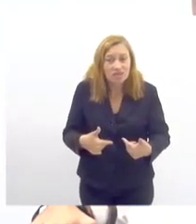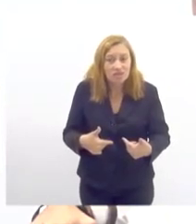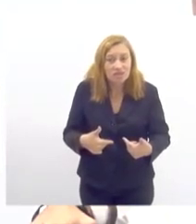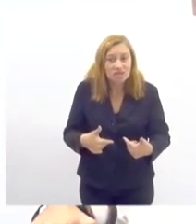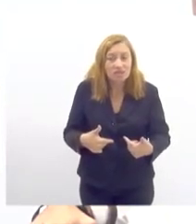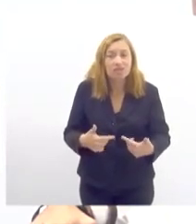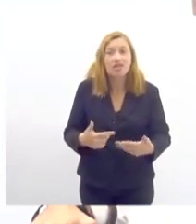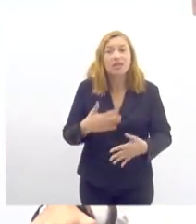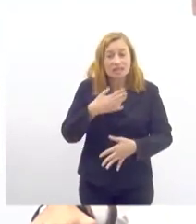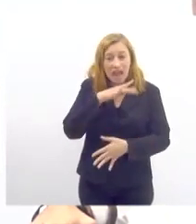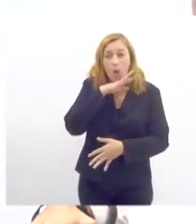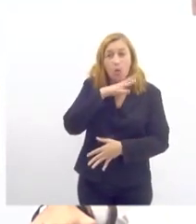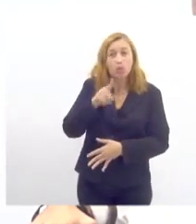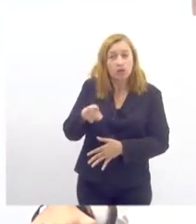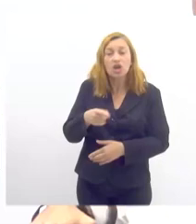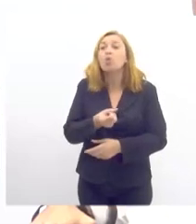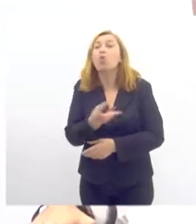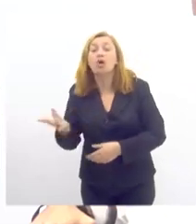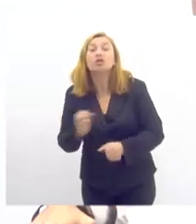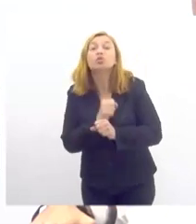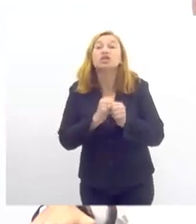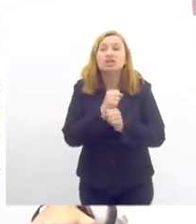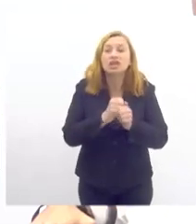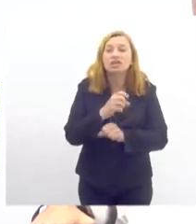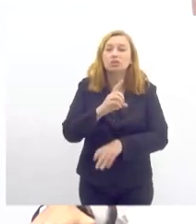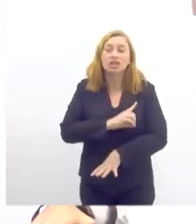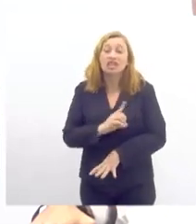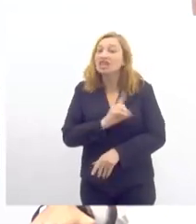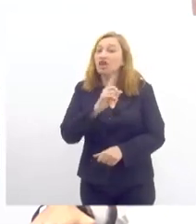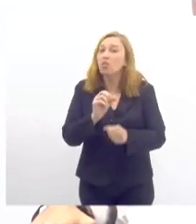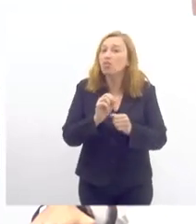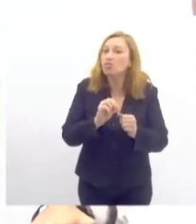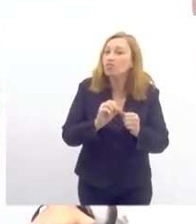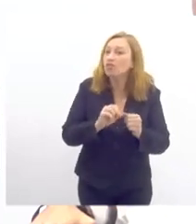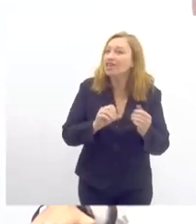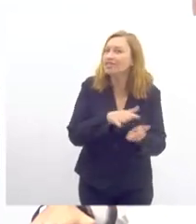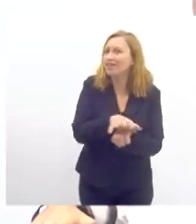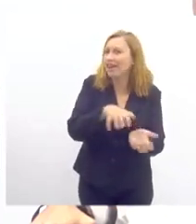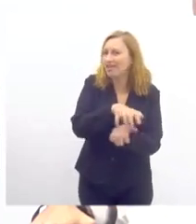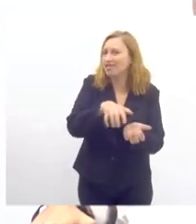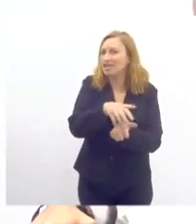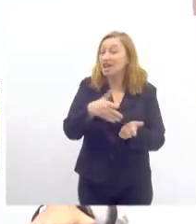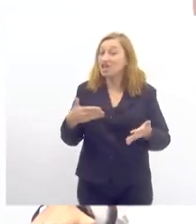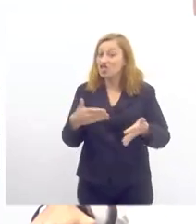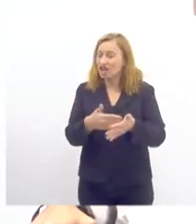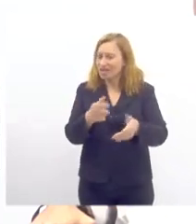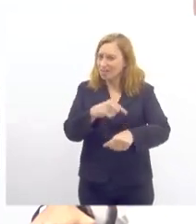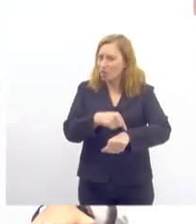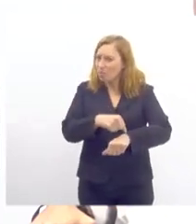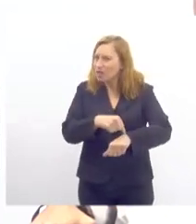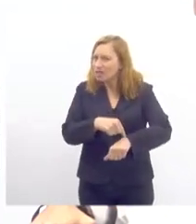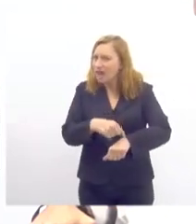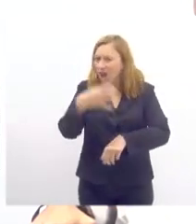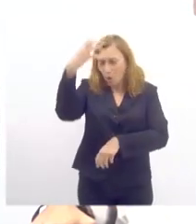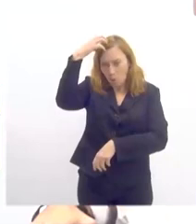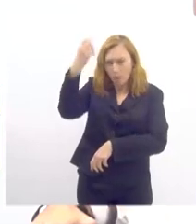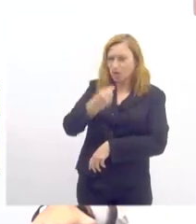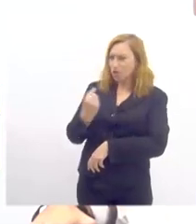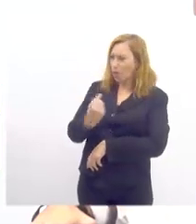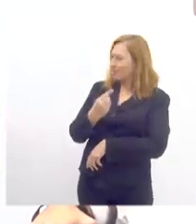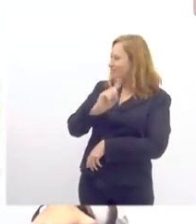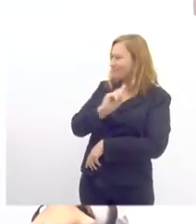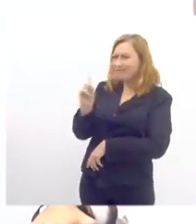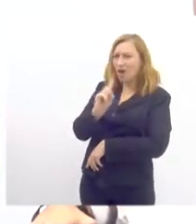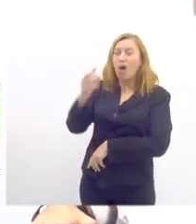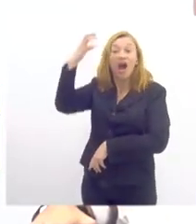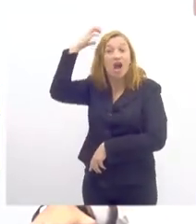ruim. Há quantos anos o Detran não faz greve? A chegar a este momento, a culpa não é nossa, a